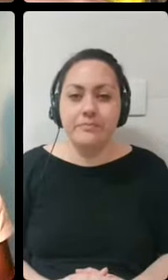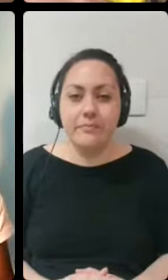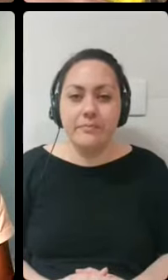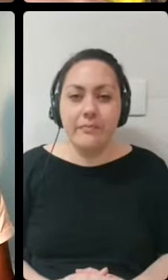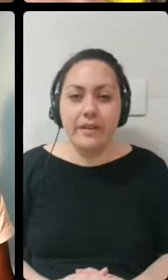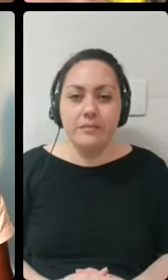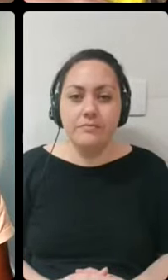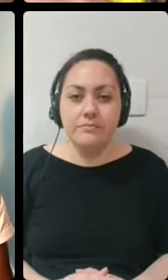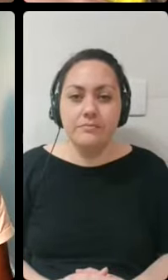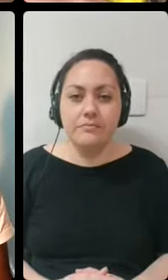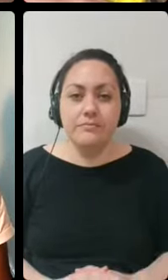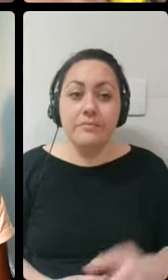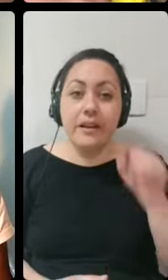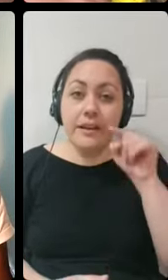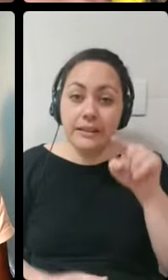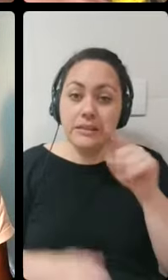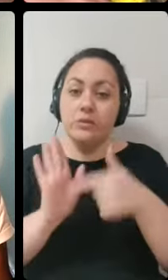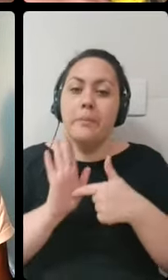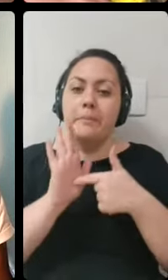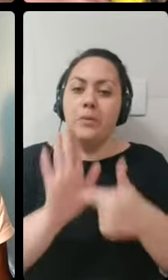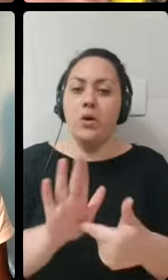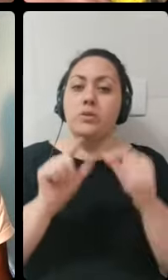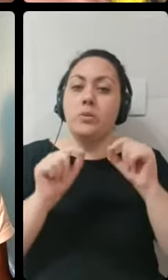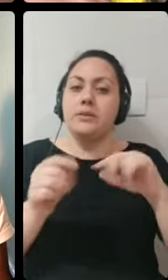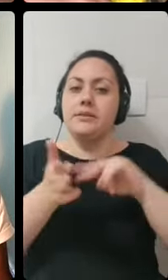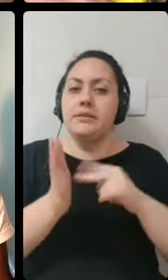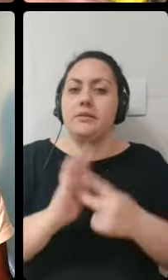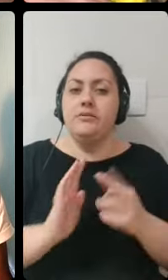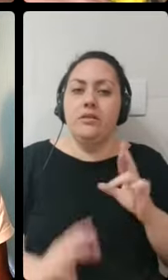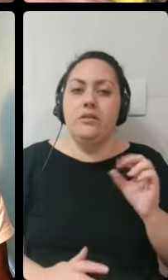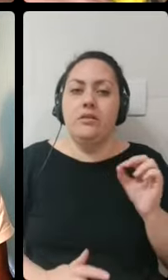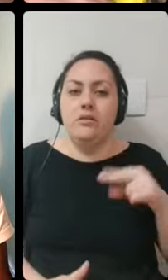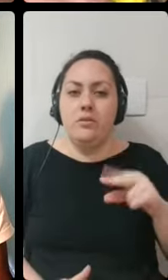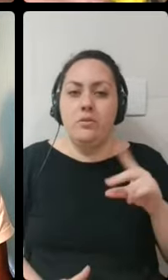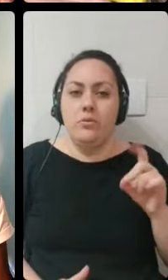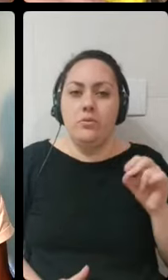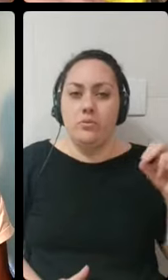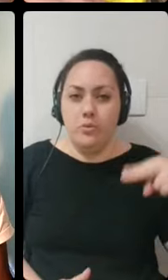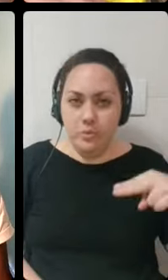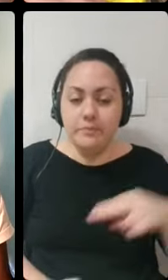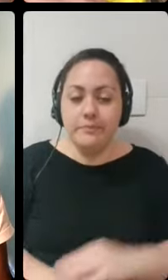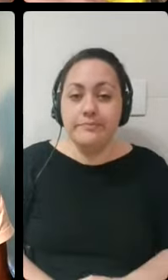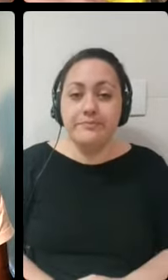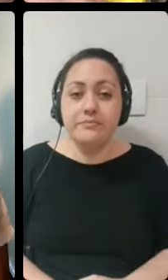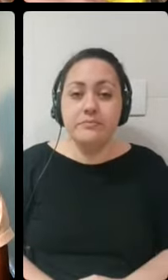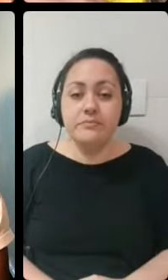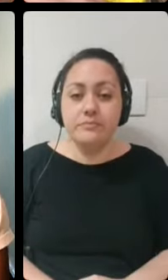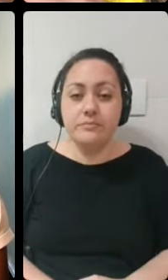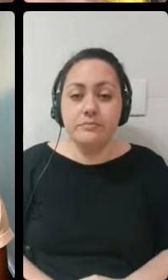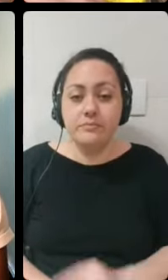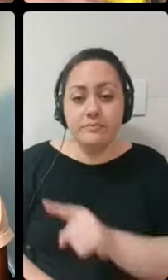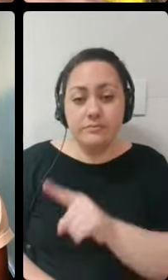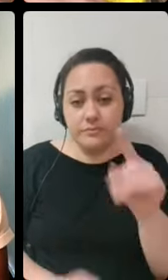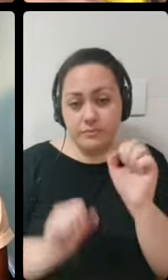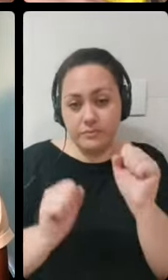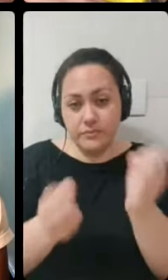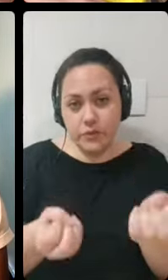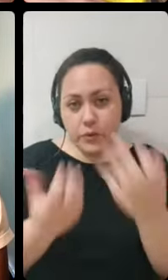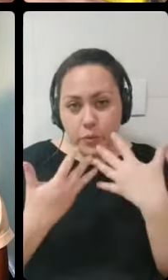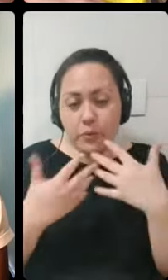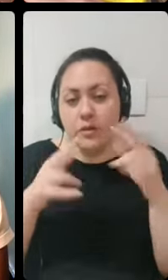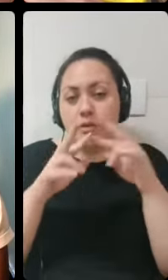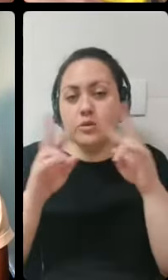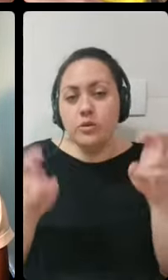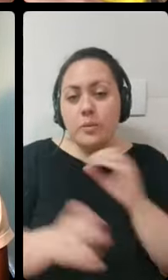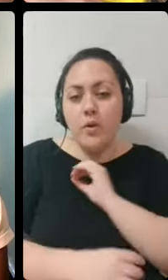Rondon. Mas eu queria que vocês também contassem de uma oficina que vocês fizeram, executaram aí